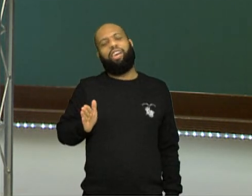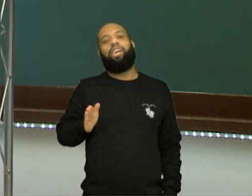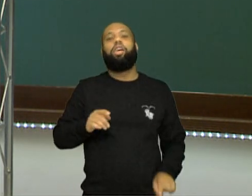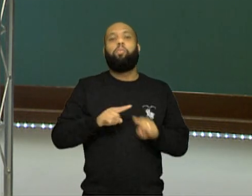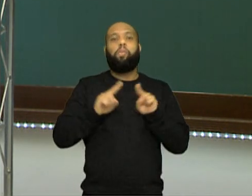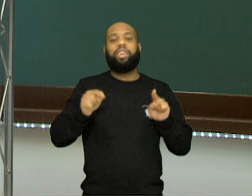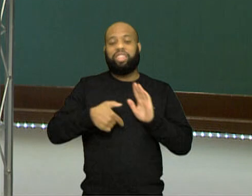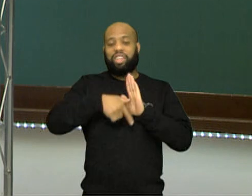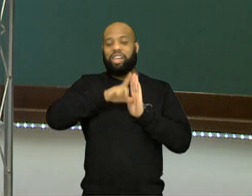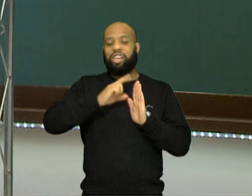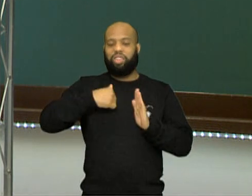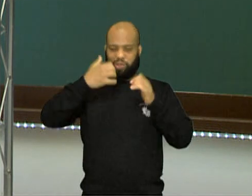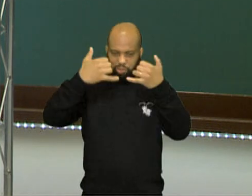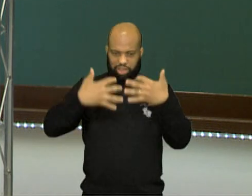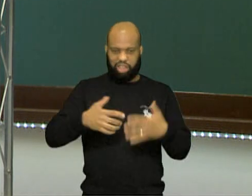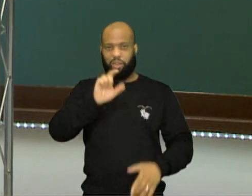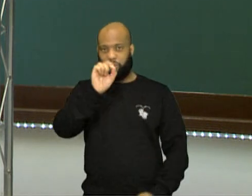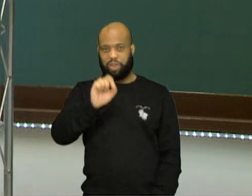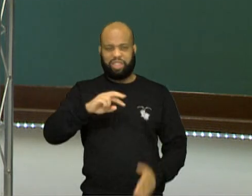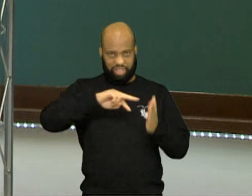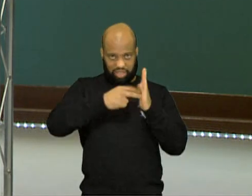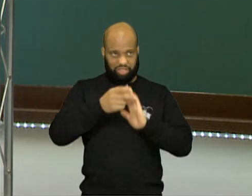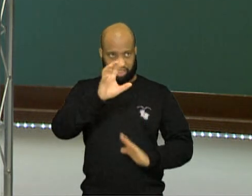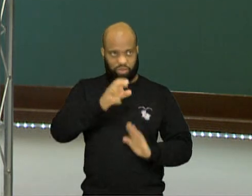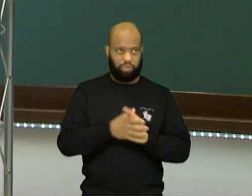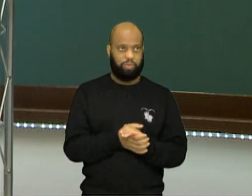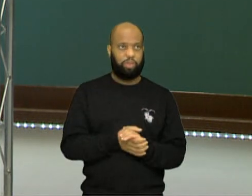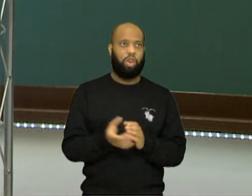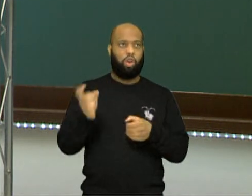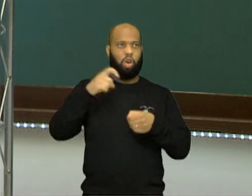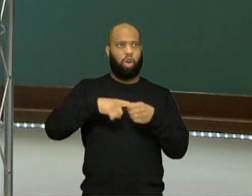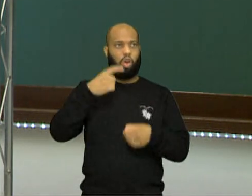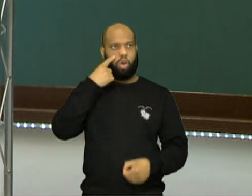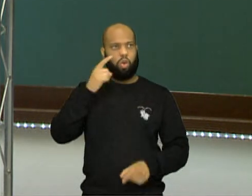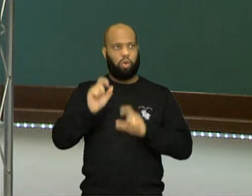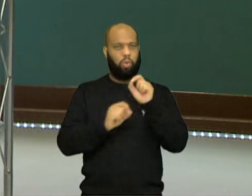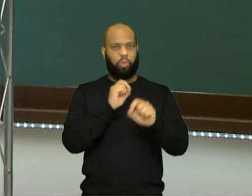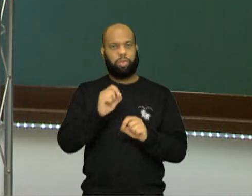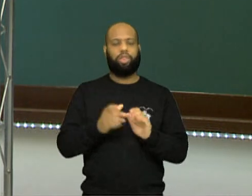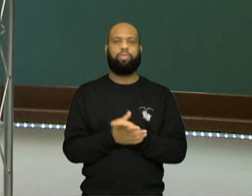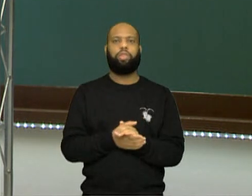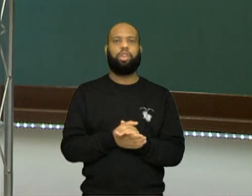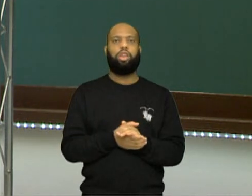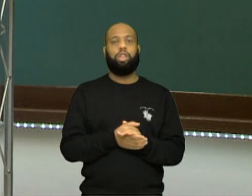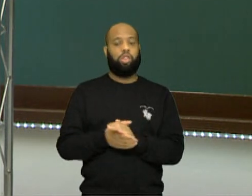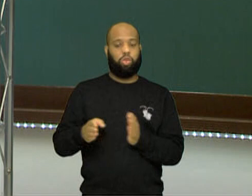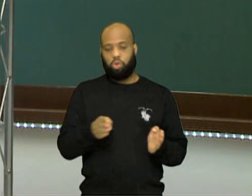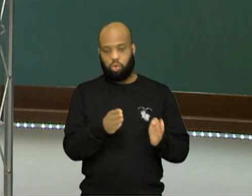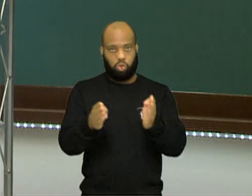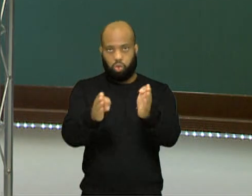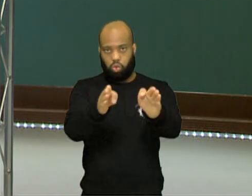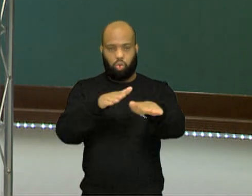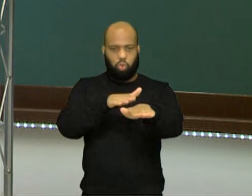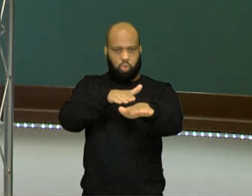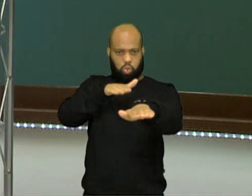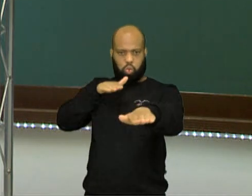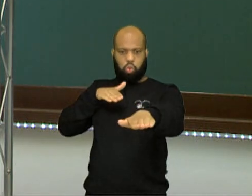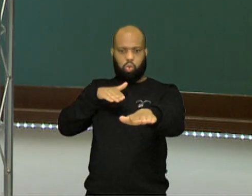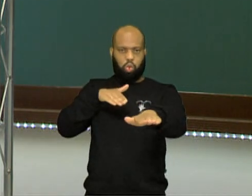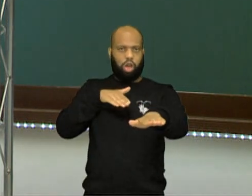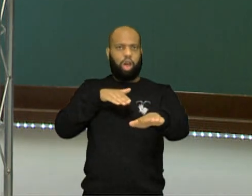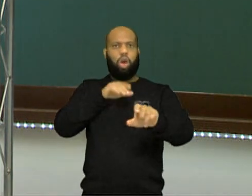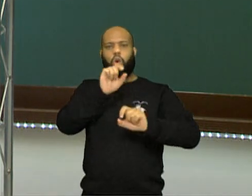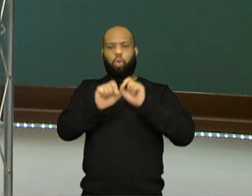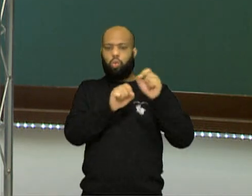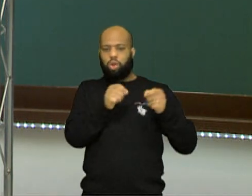vale. Antes de eu falar o que era o slogan, né? Vou voltar aqui só. No trânsito, o sentido é a vida. Isso é um